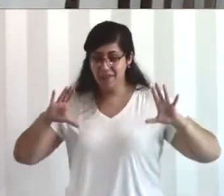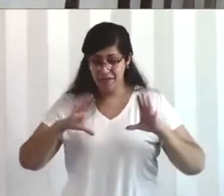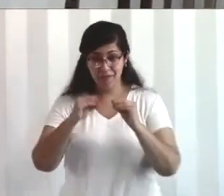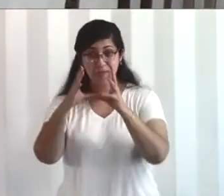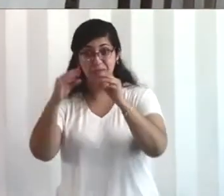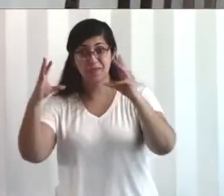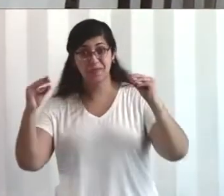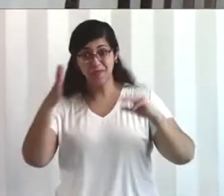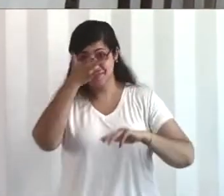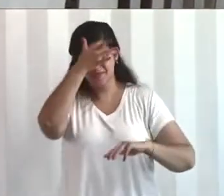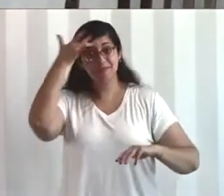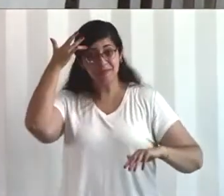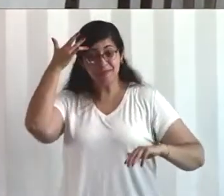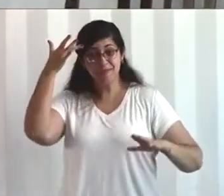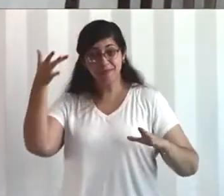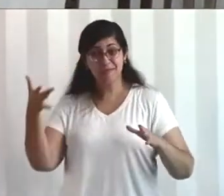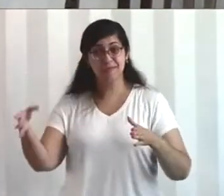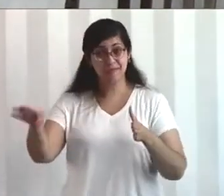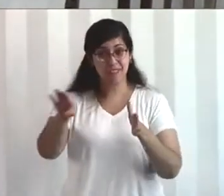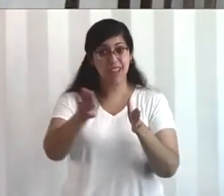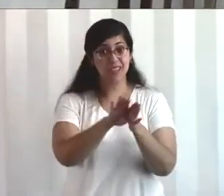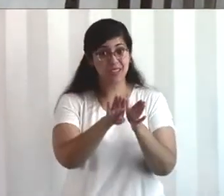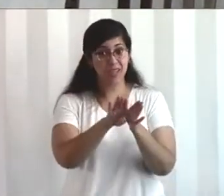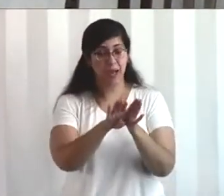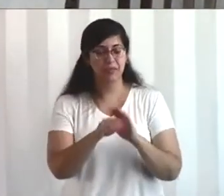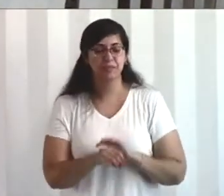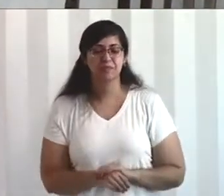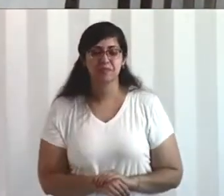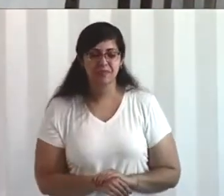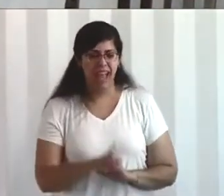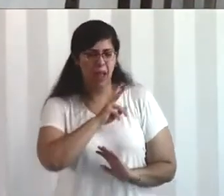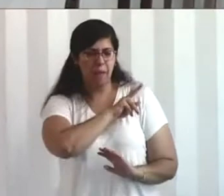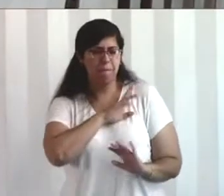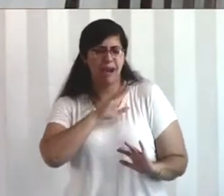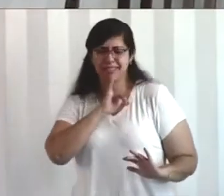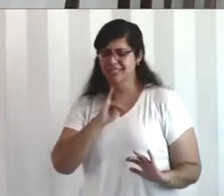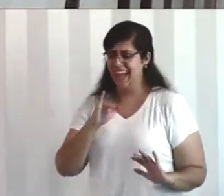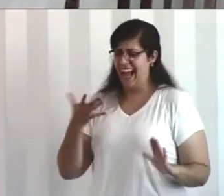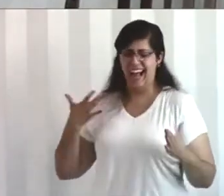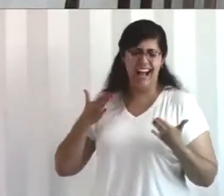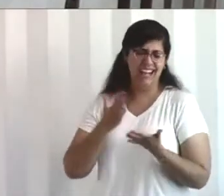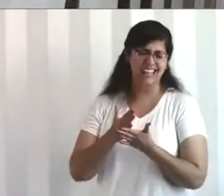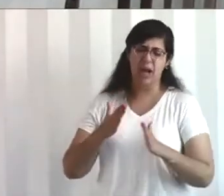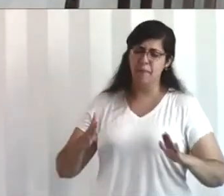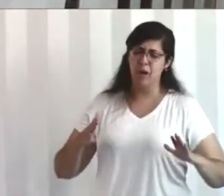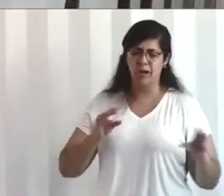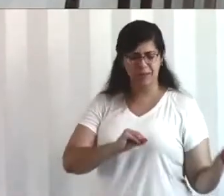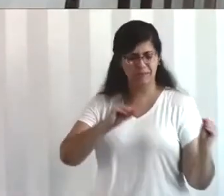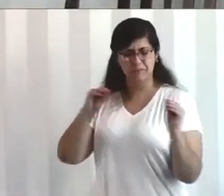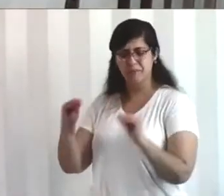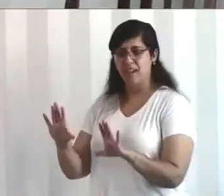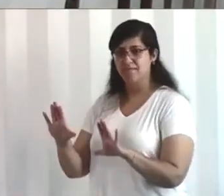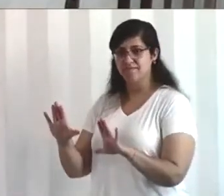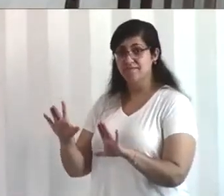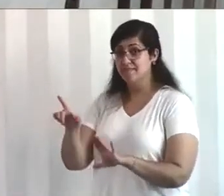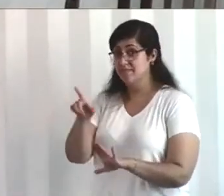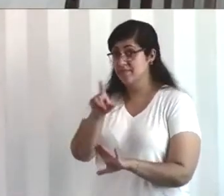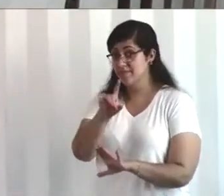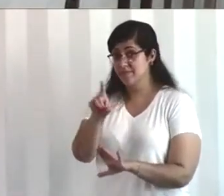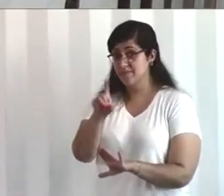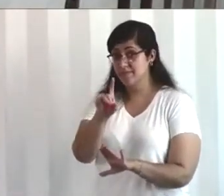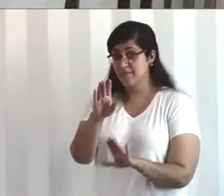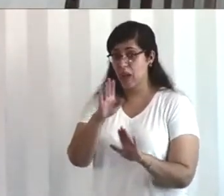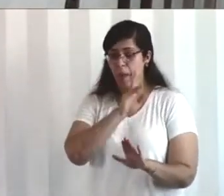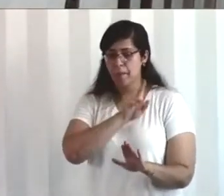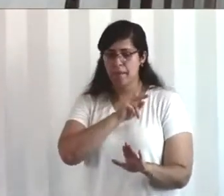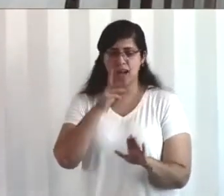acontecendo, Paulo pudesse pensar: agora posso seguir a minha caminhada, vou para outro lugar. E então Deus intervém. Numa noite,